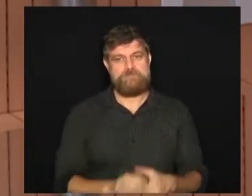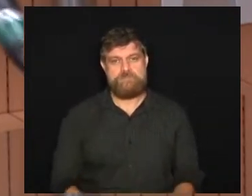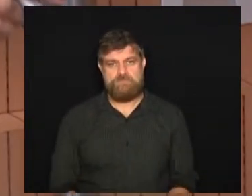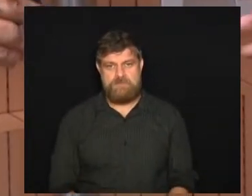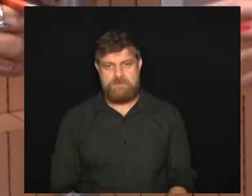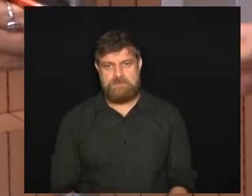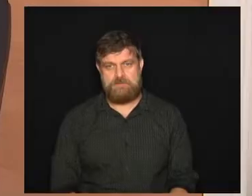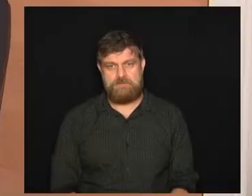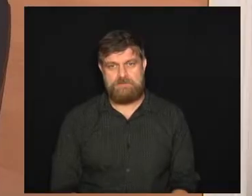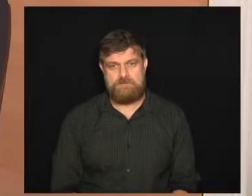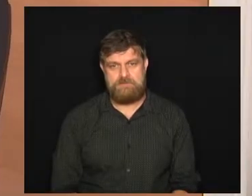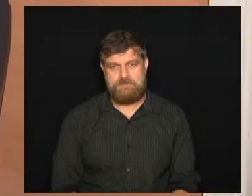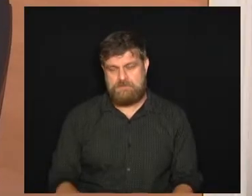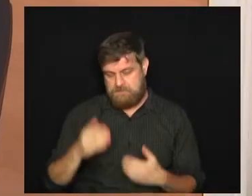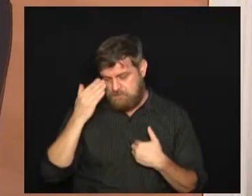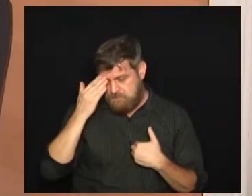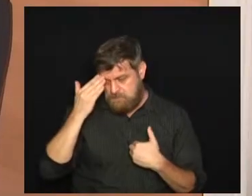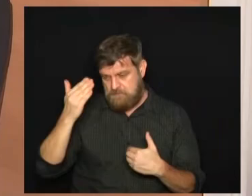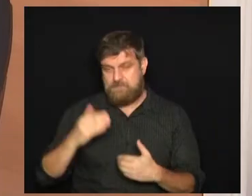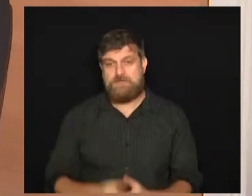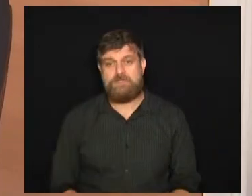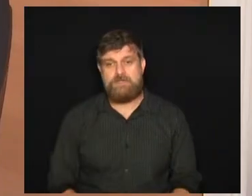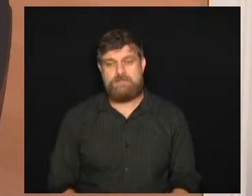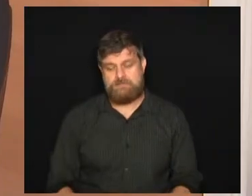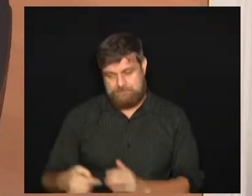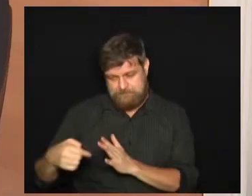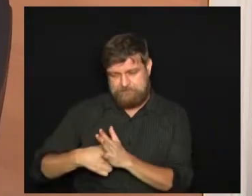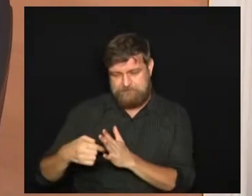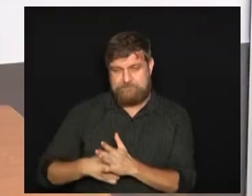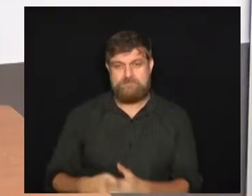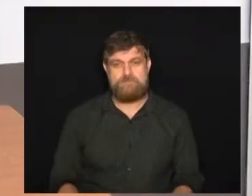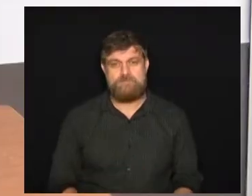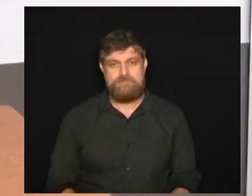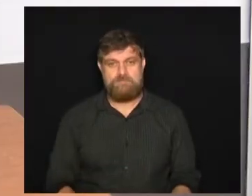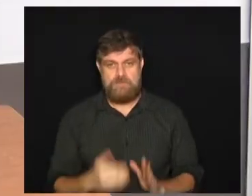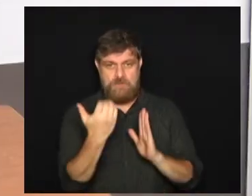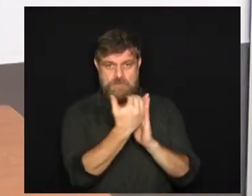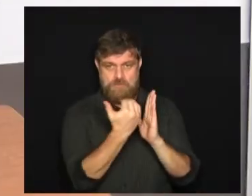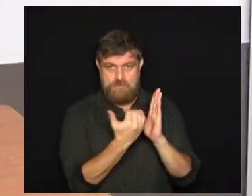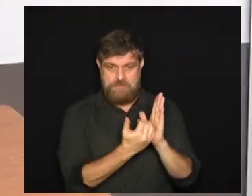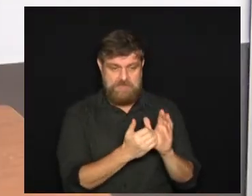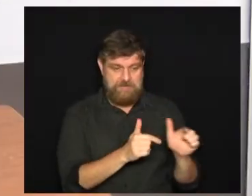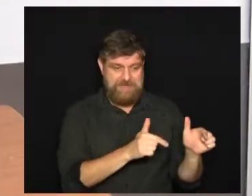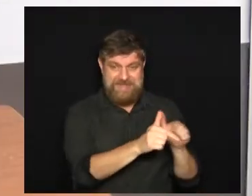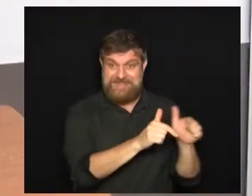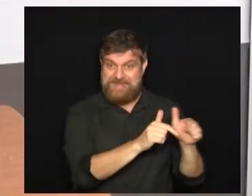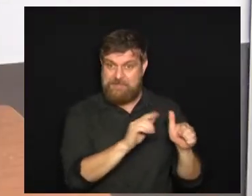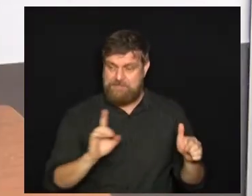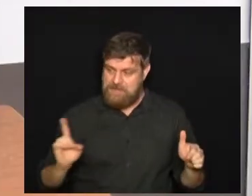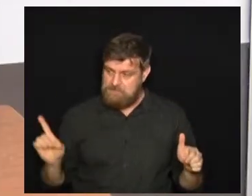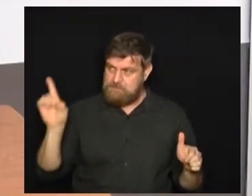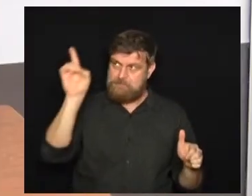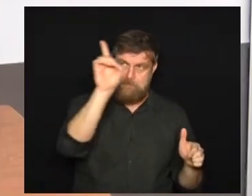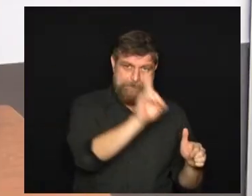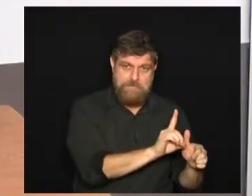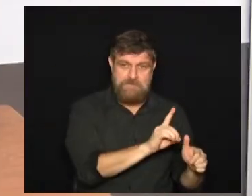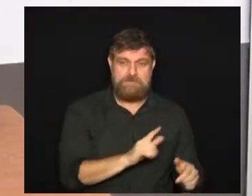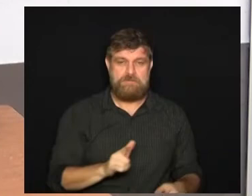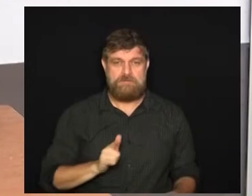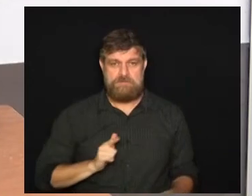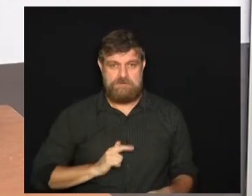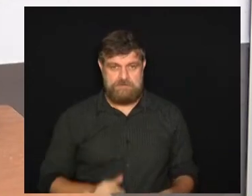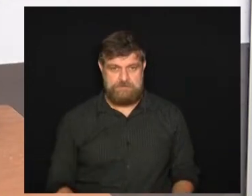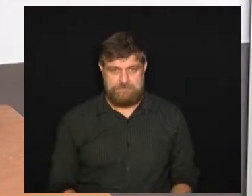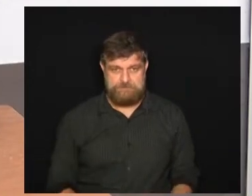Sim. Obrigado, Estela, pela pergunta. Dentro do programa Emprega Bem, ele é uma plataforma online